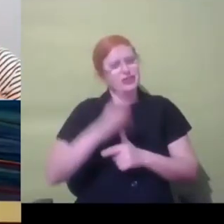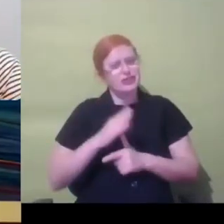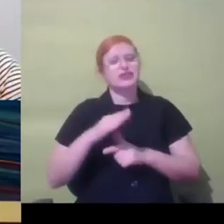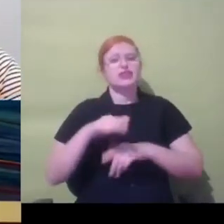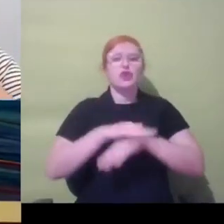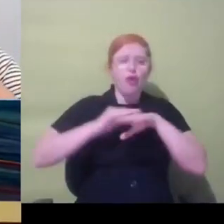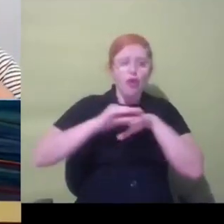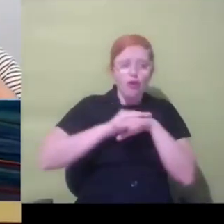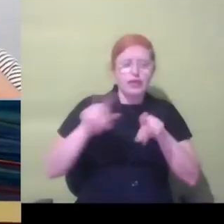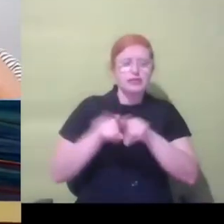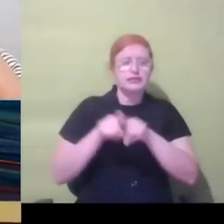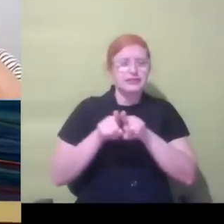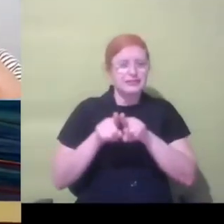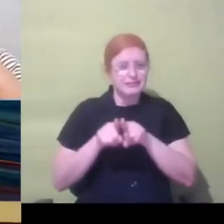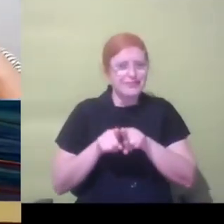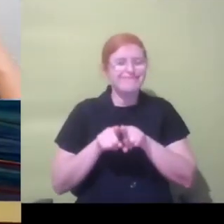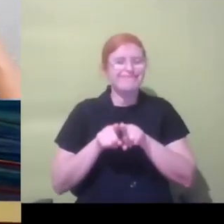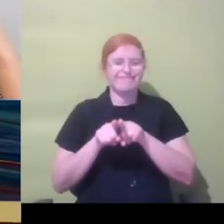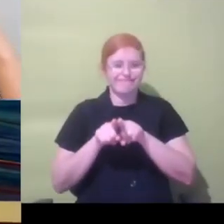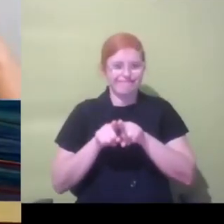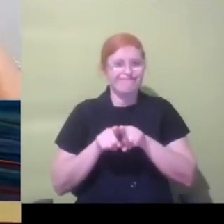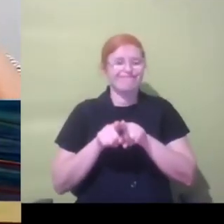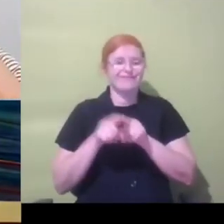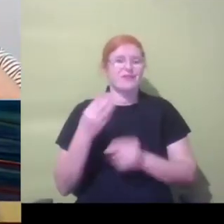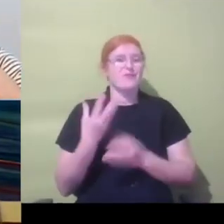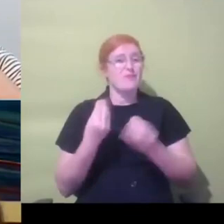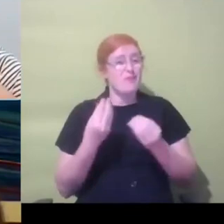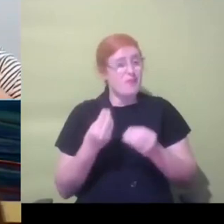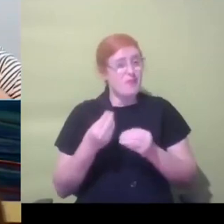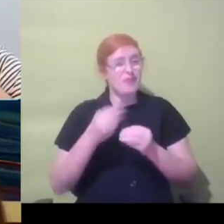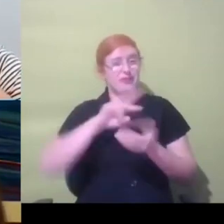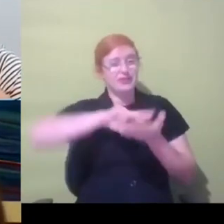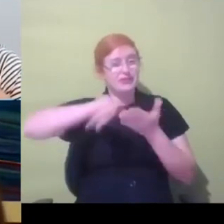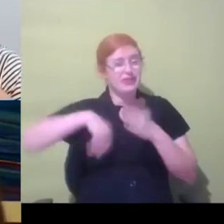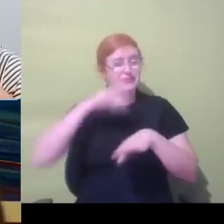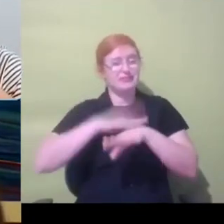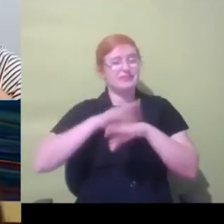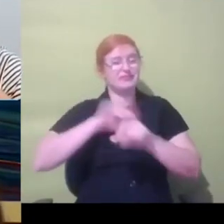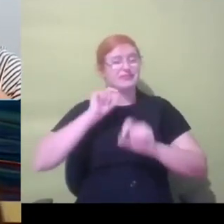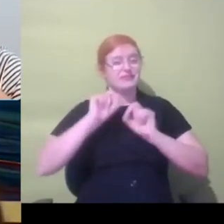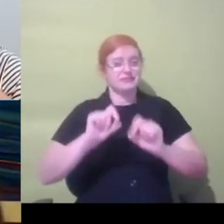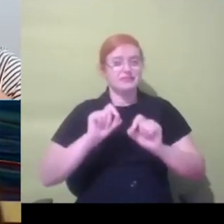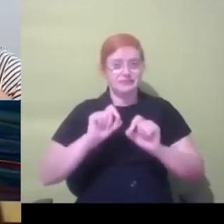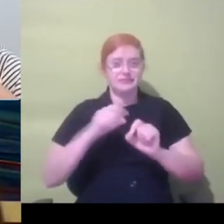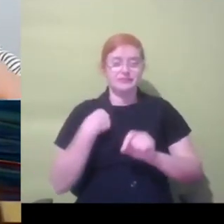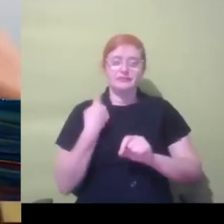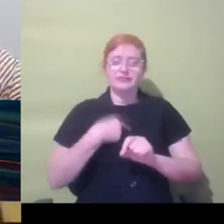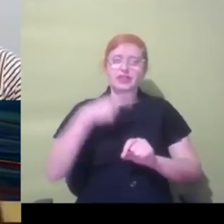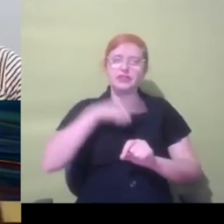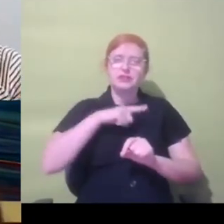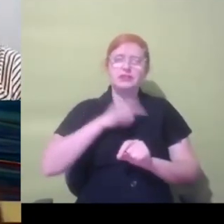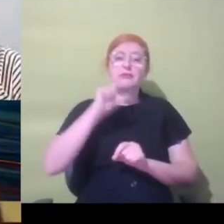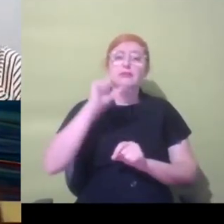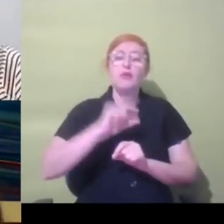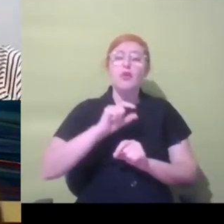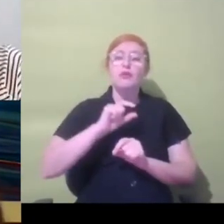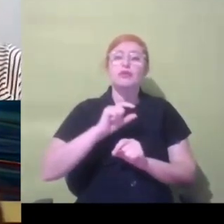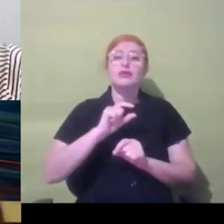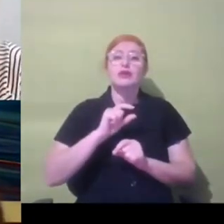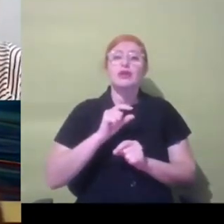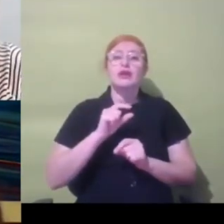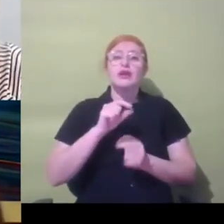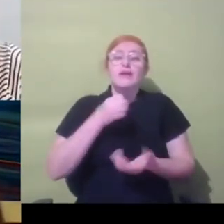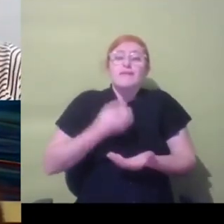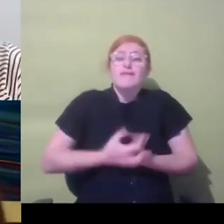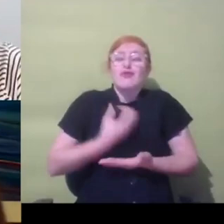conversa muito sobre isso também, conversou sobre isso, né, em vários momentos, que é a gente tem muito pouca produção